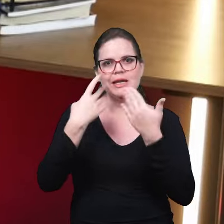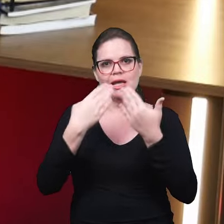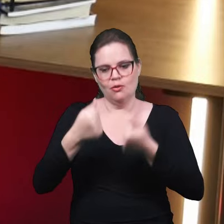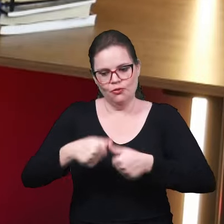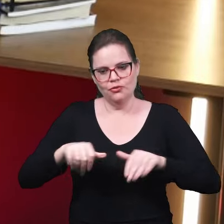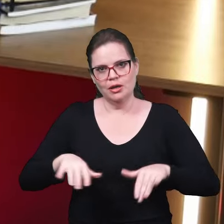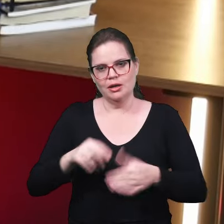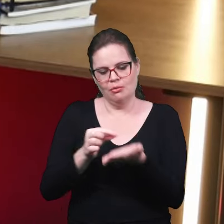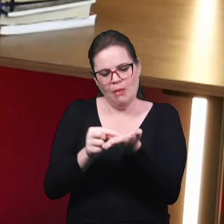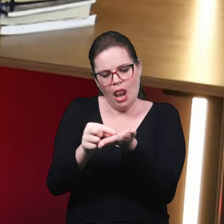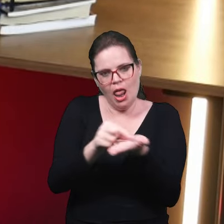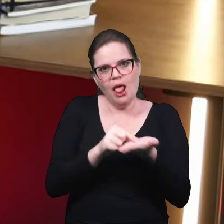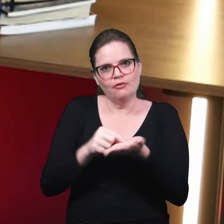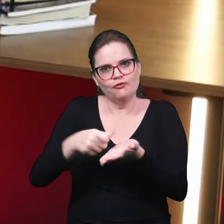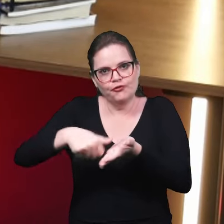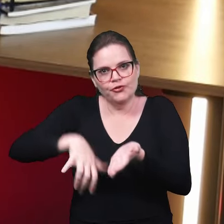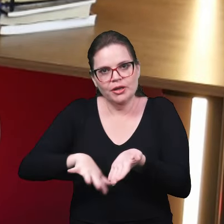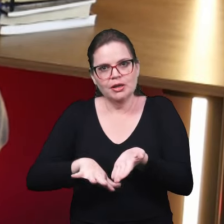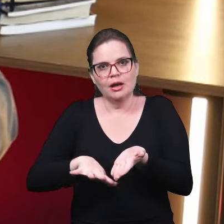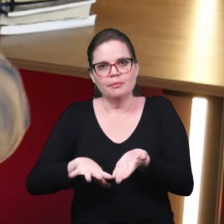conceitos, a razão, aquilo que você está embasado,